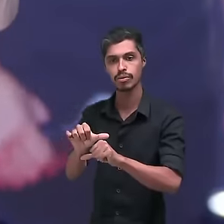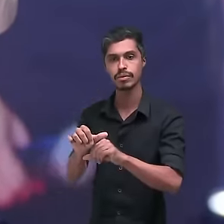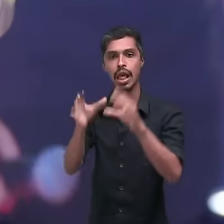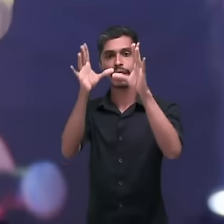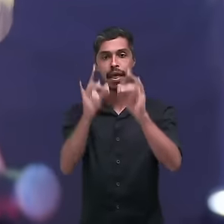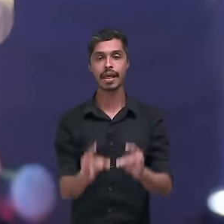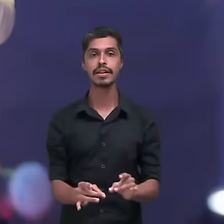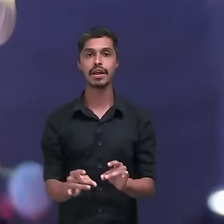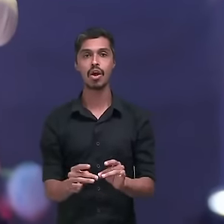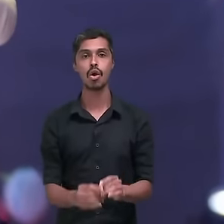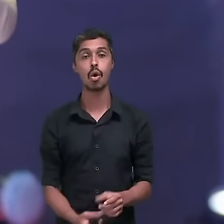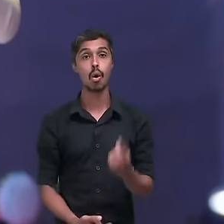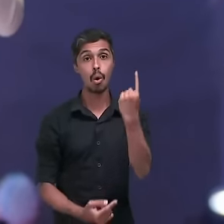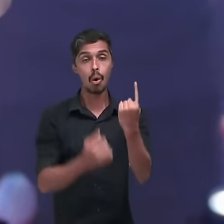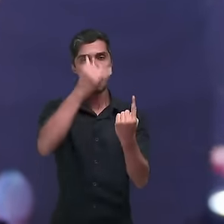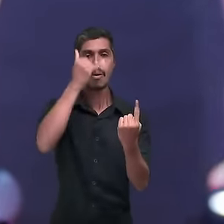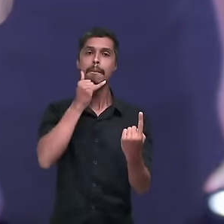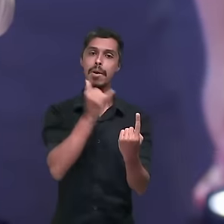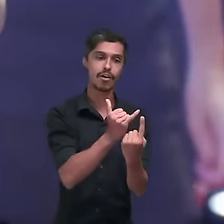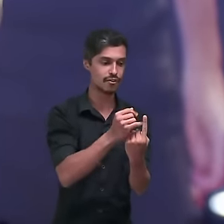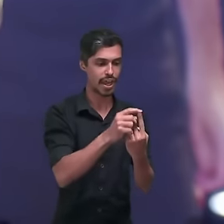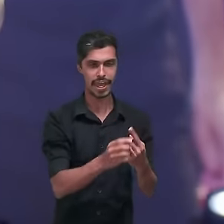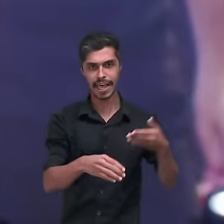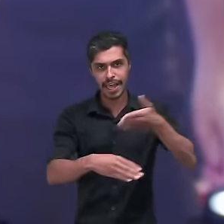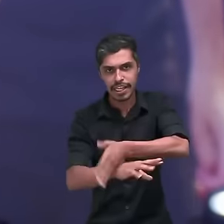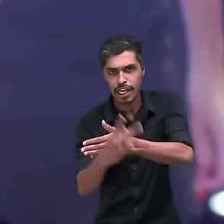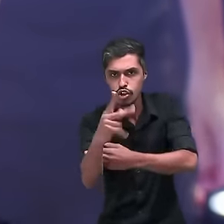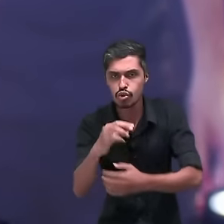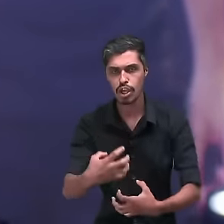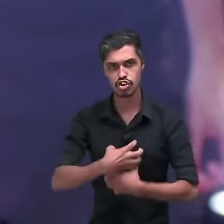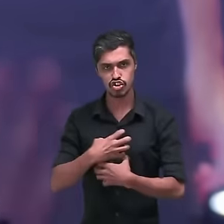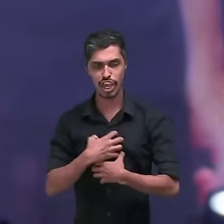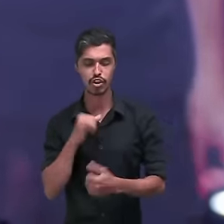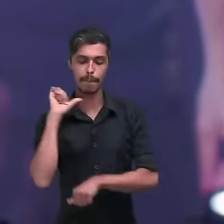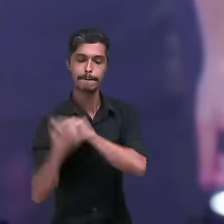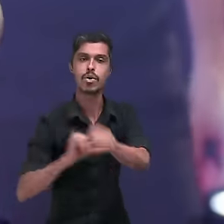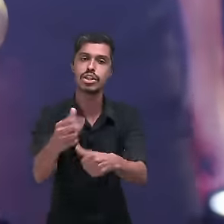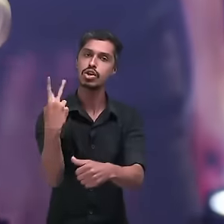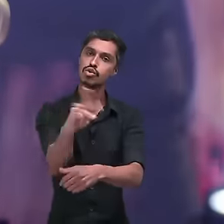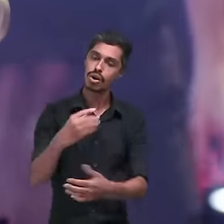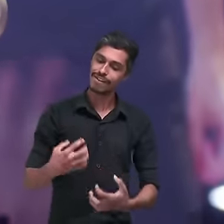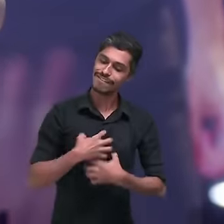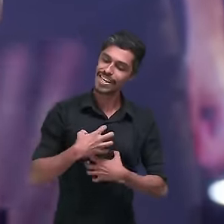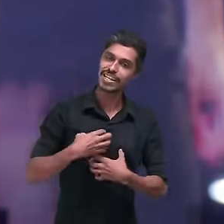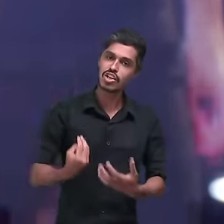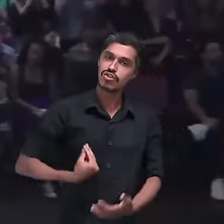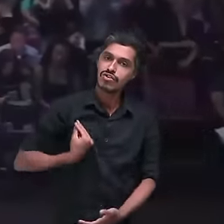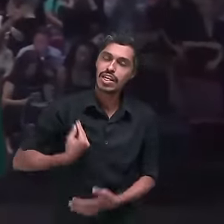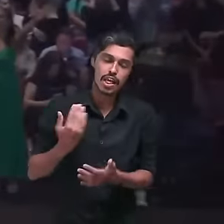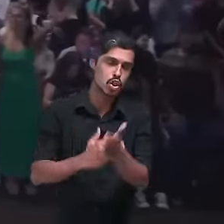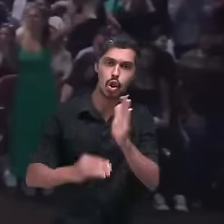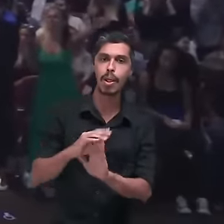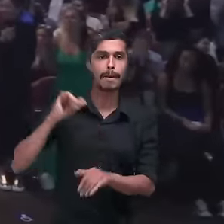um profeta, quando entra na sua história, muda a sua geografia, muda a sua história, muda a sua vida.